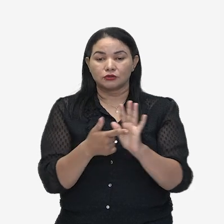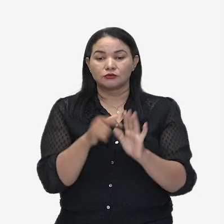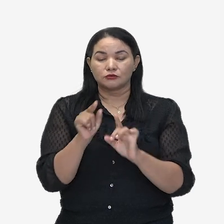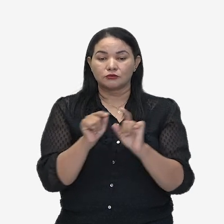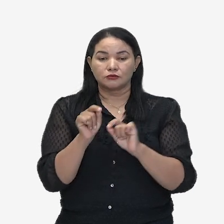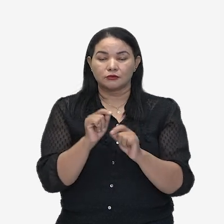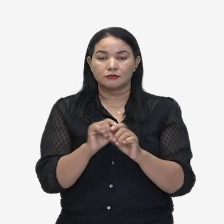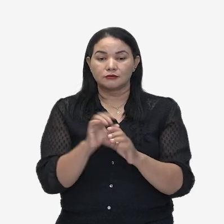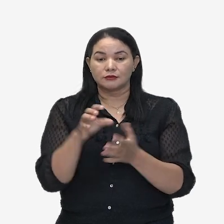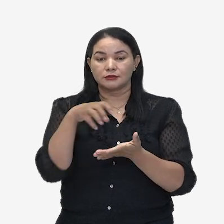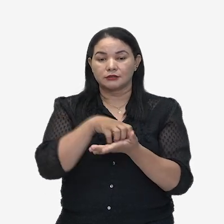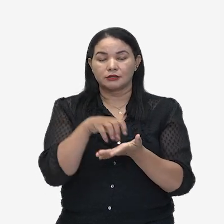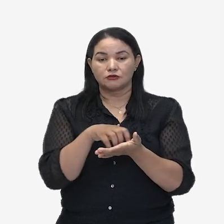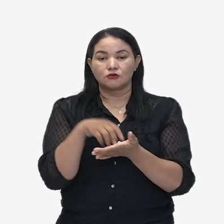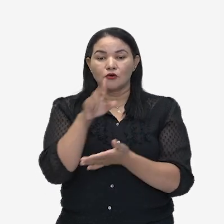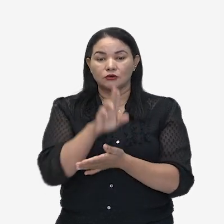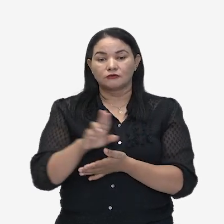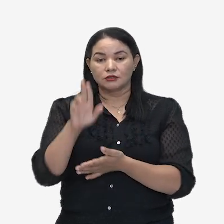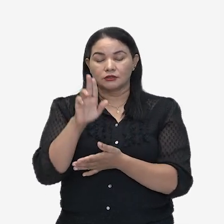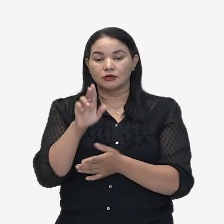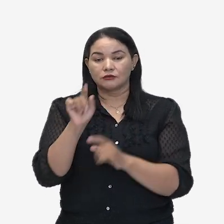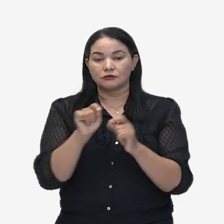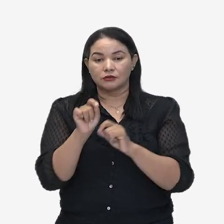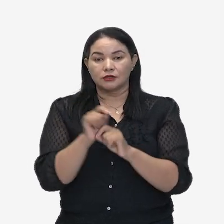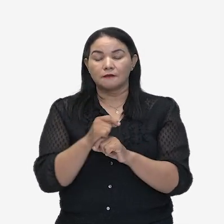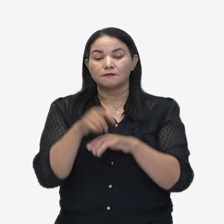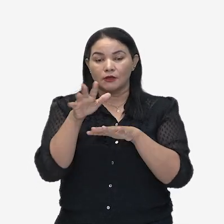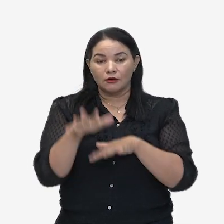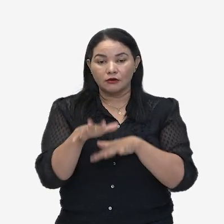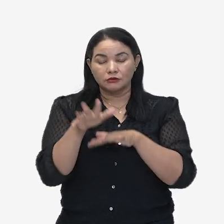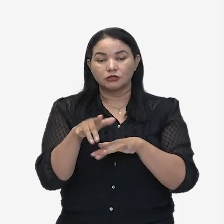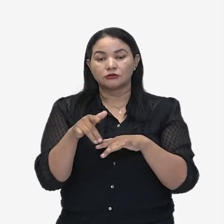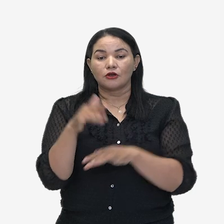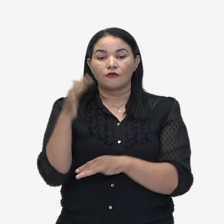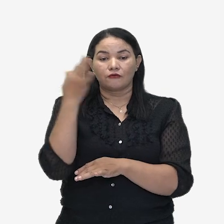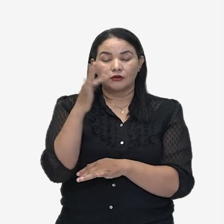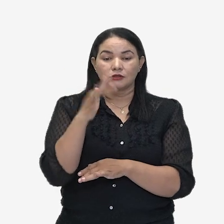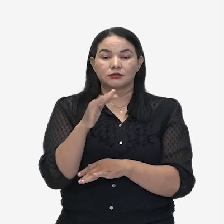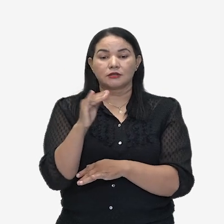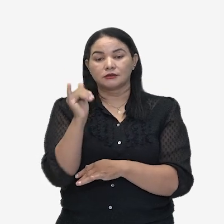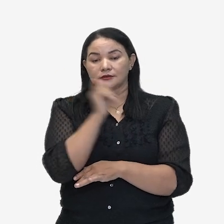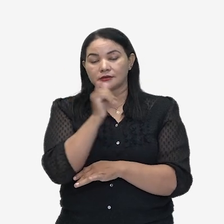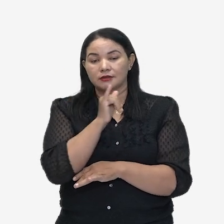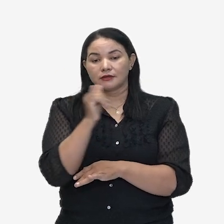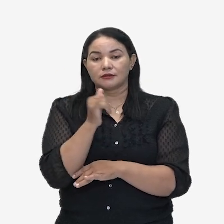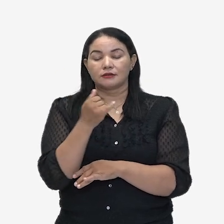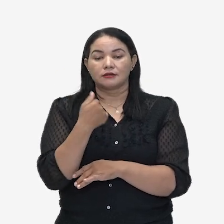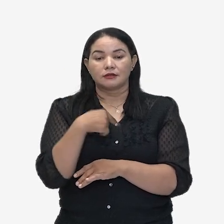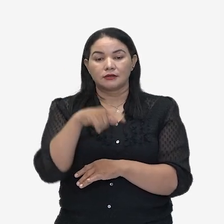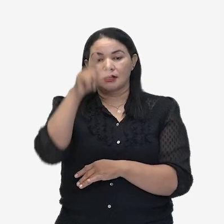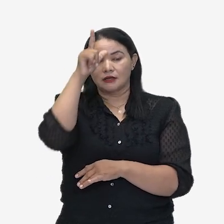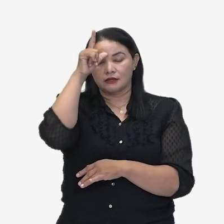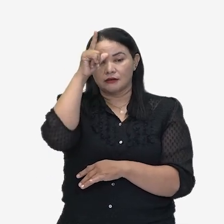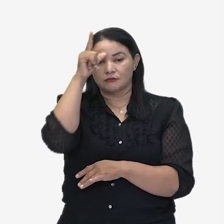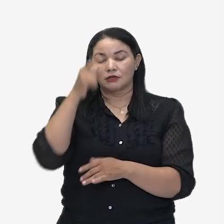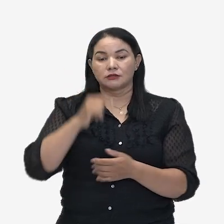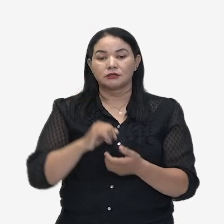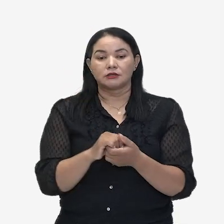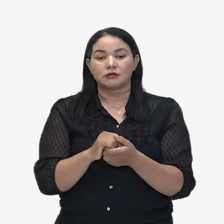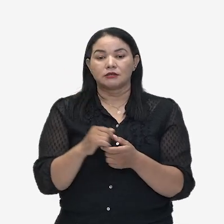centros universitários, especialmente no Reino Unido, na França, na Itália, na Alemanha e